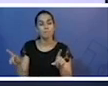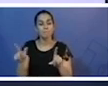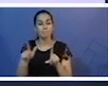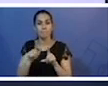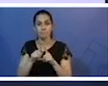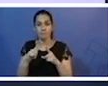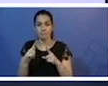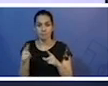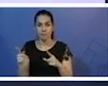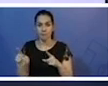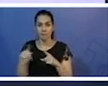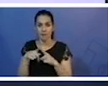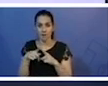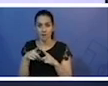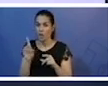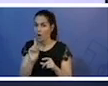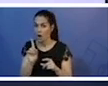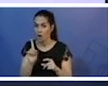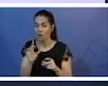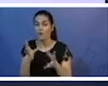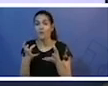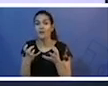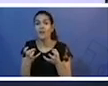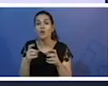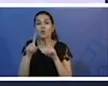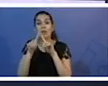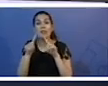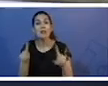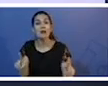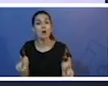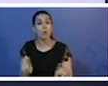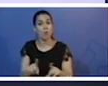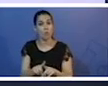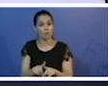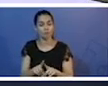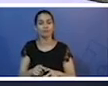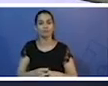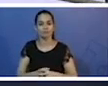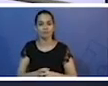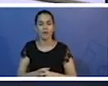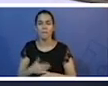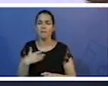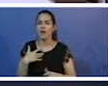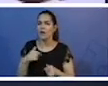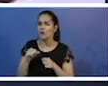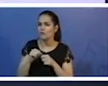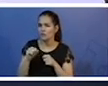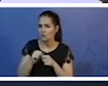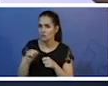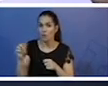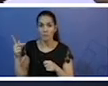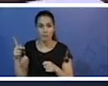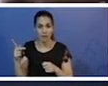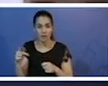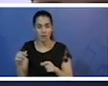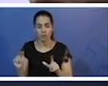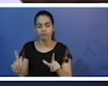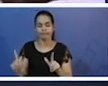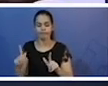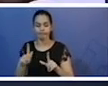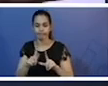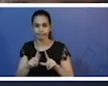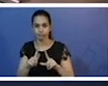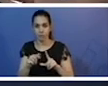eu faço, então? Bom, se para eu fazer o paralelogramo, eu usei duas